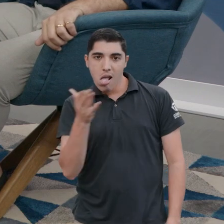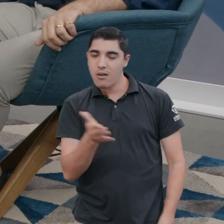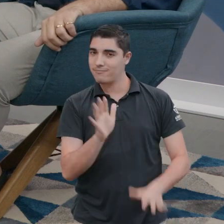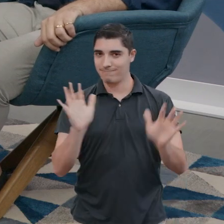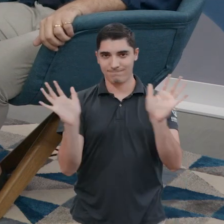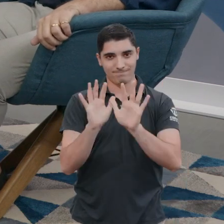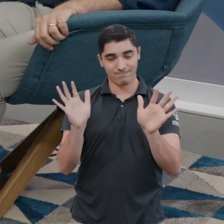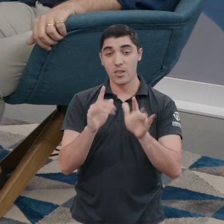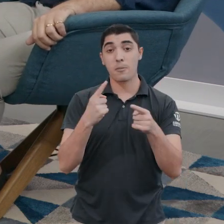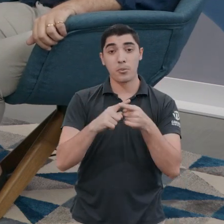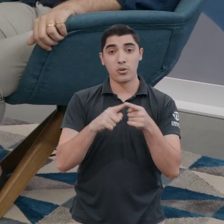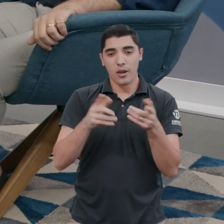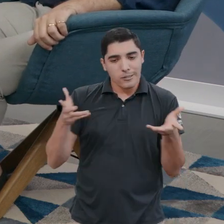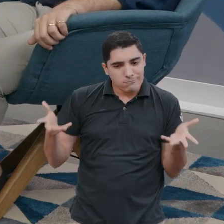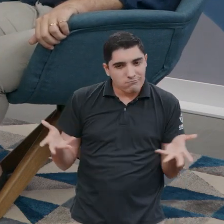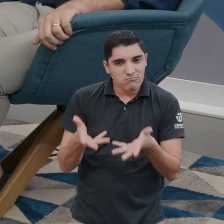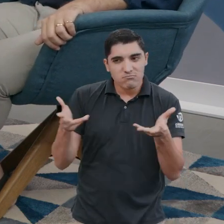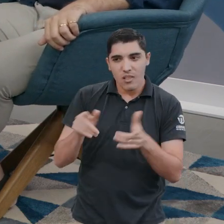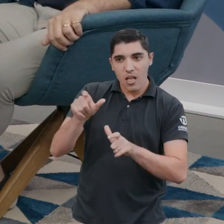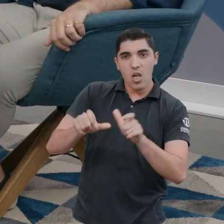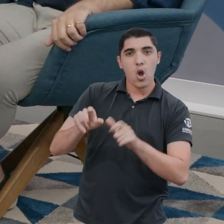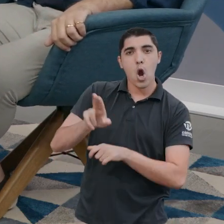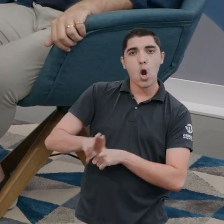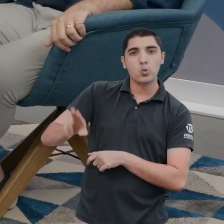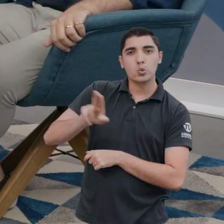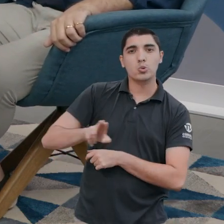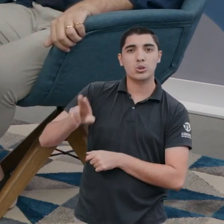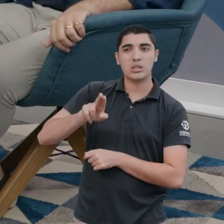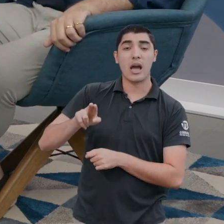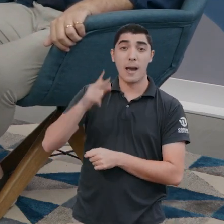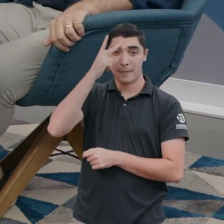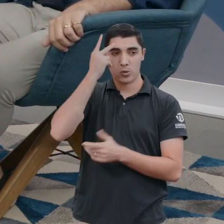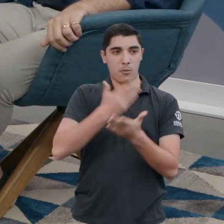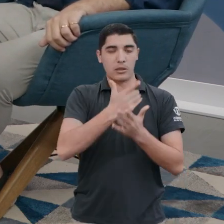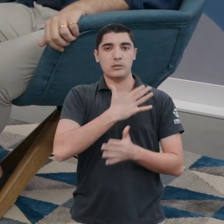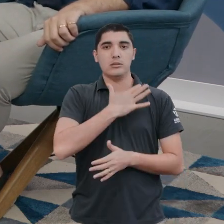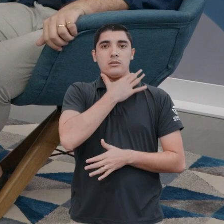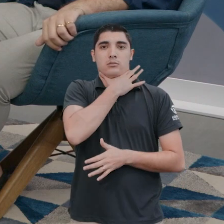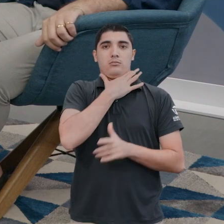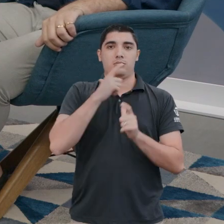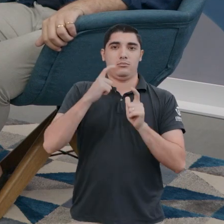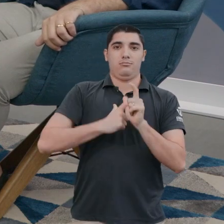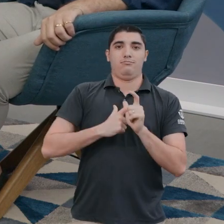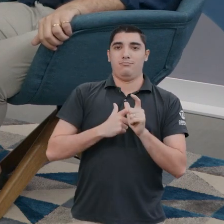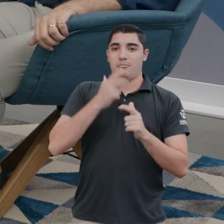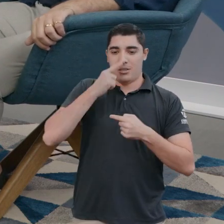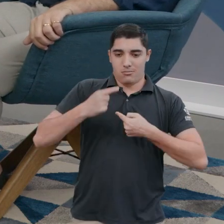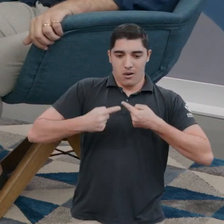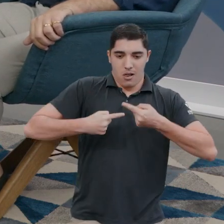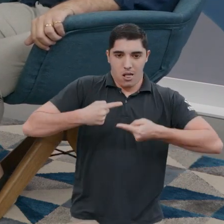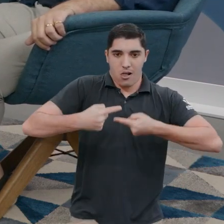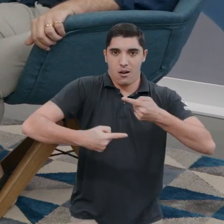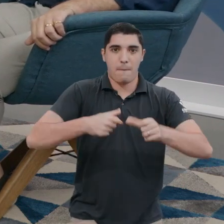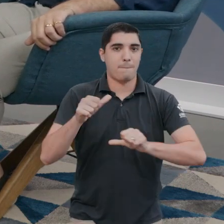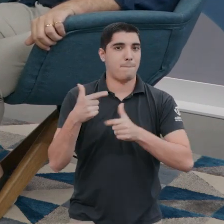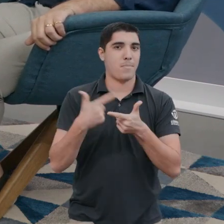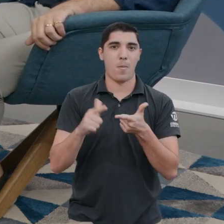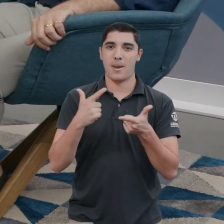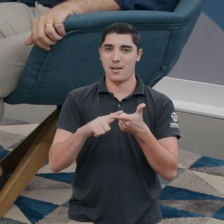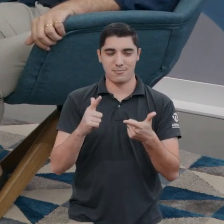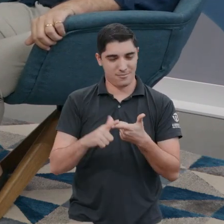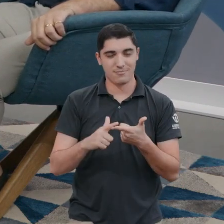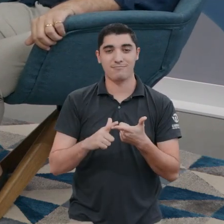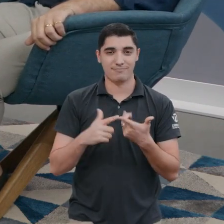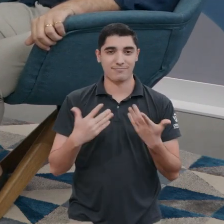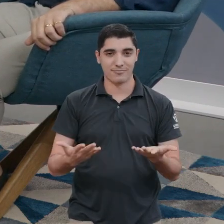frente, porque além de incentivar esse consumismo, também a pessoa vai se endividando, né? Vira uma bola de neve, né? Certeza. A moda diz